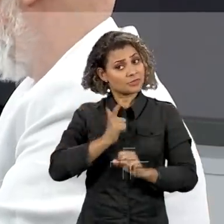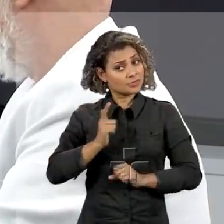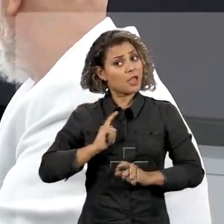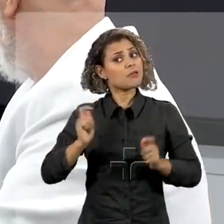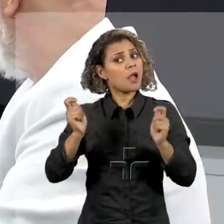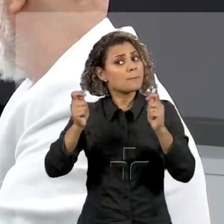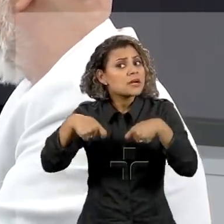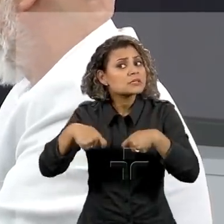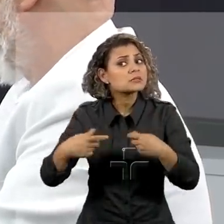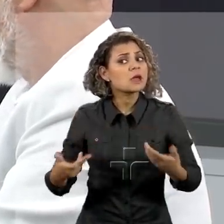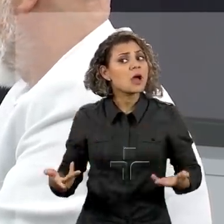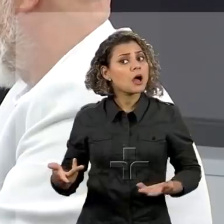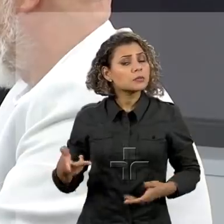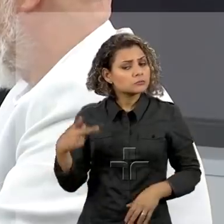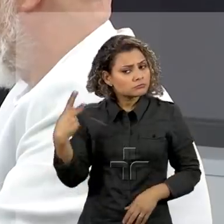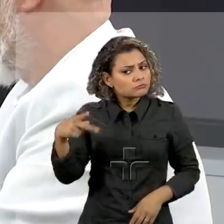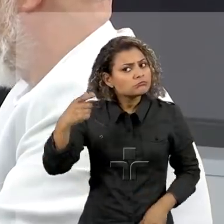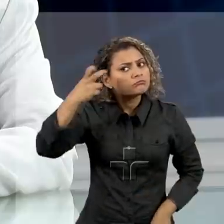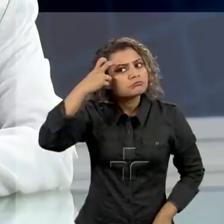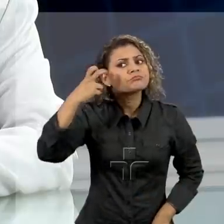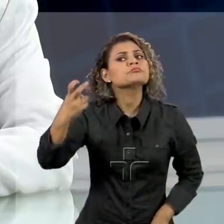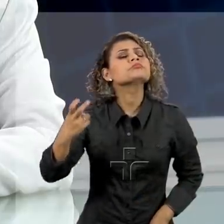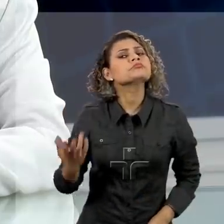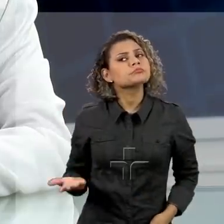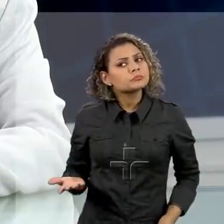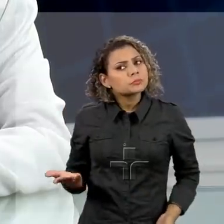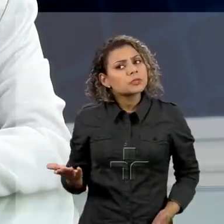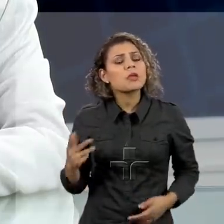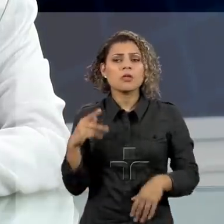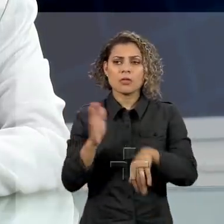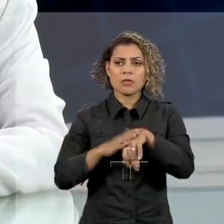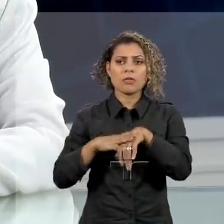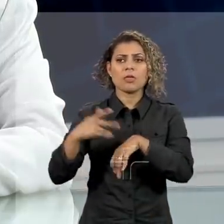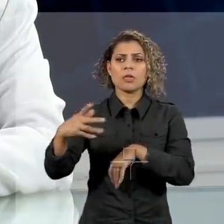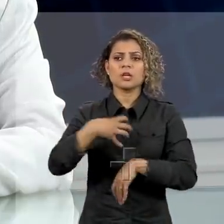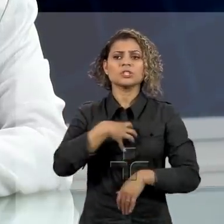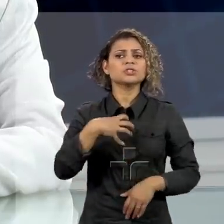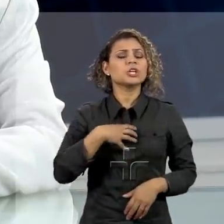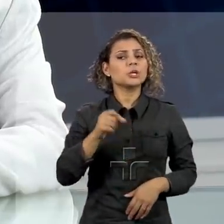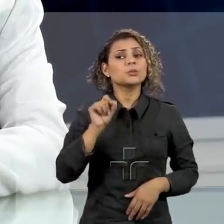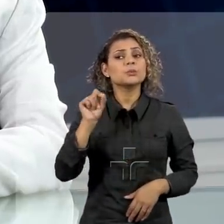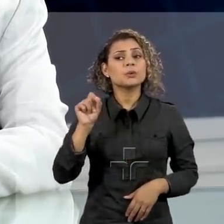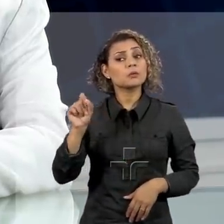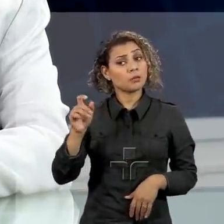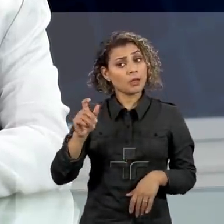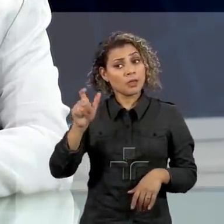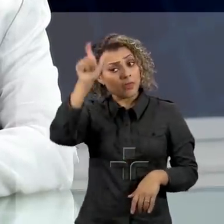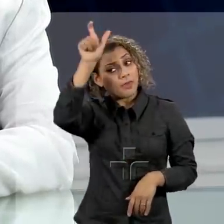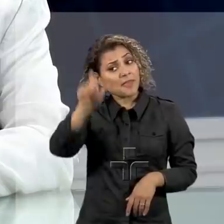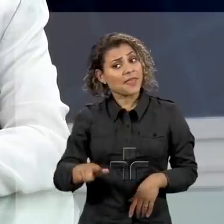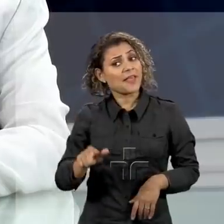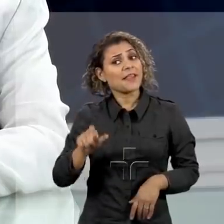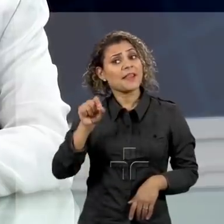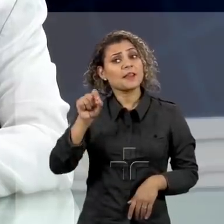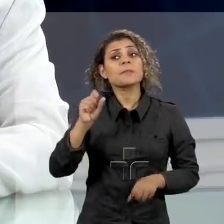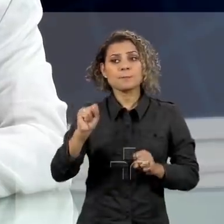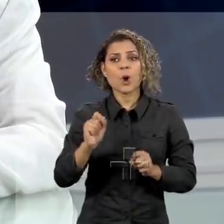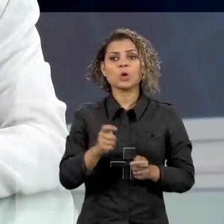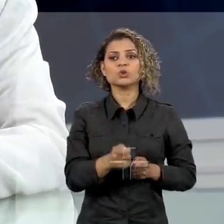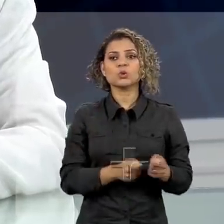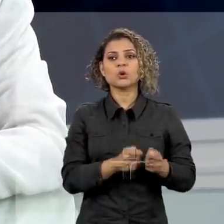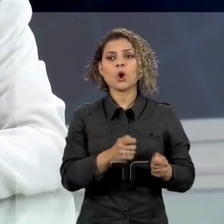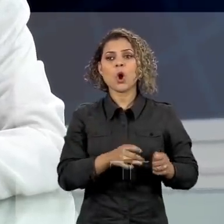simbólico constituído e ele tem uma imagem de alguém que, de fato, vai conseguir pôr